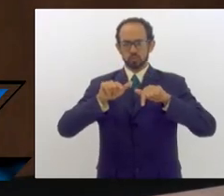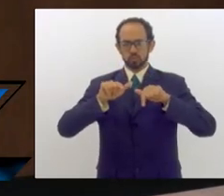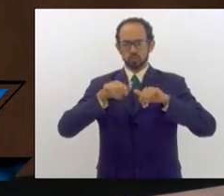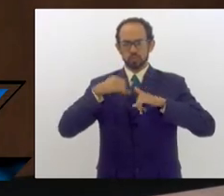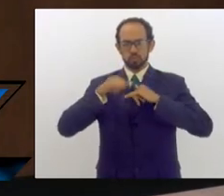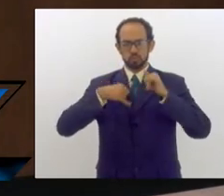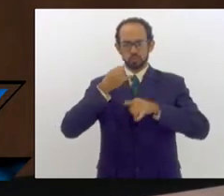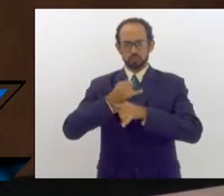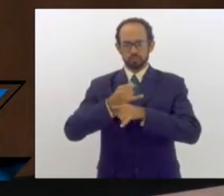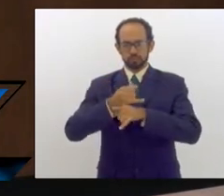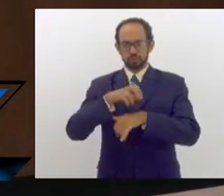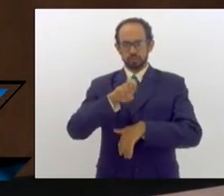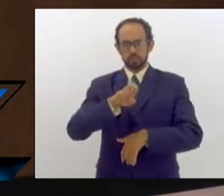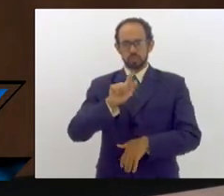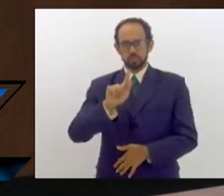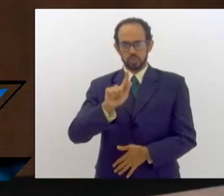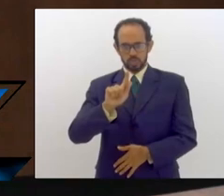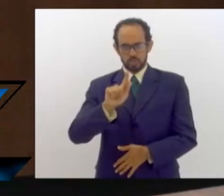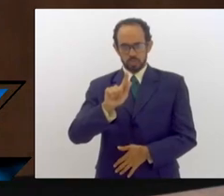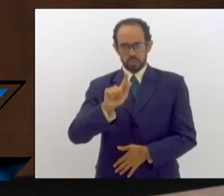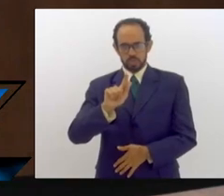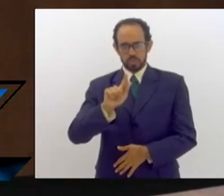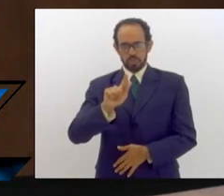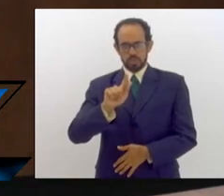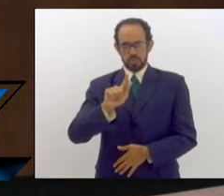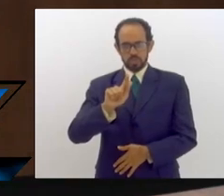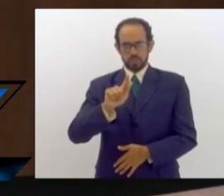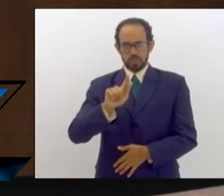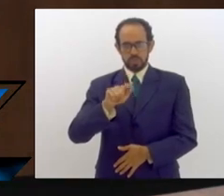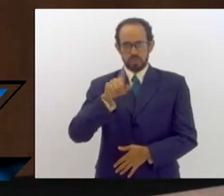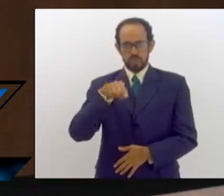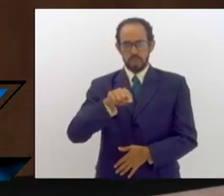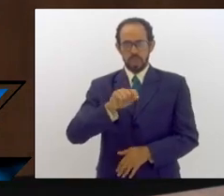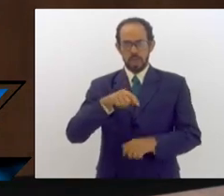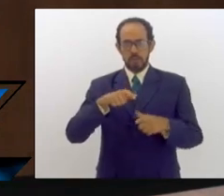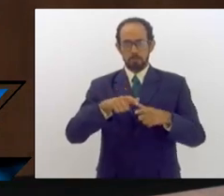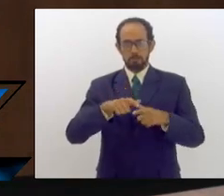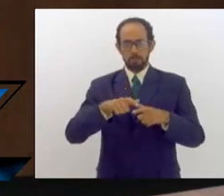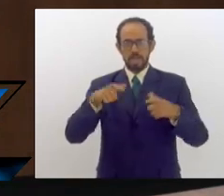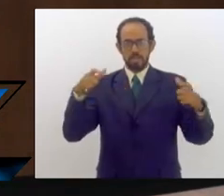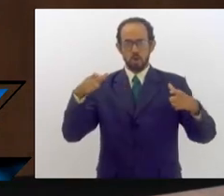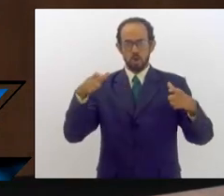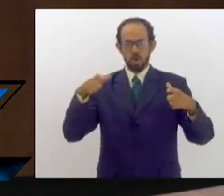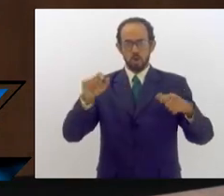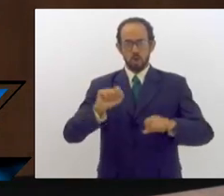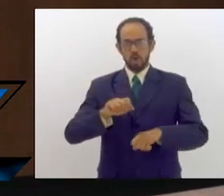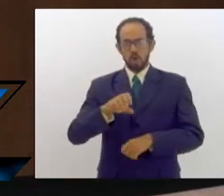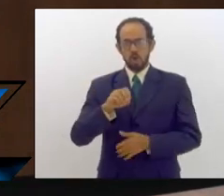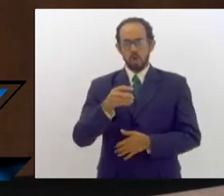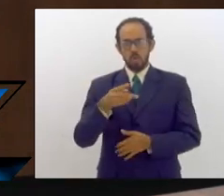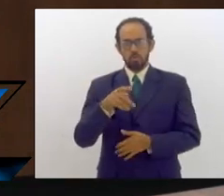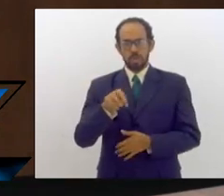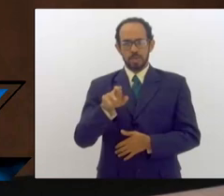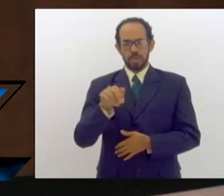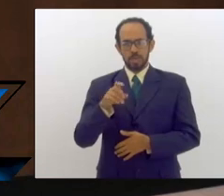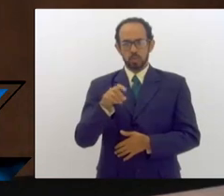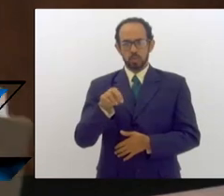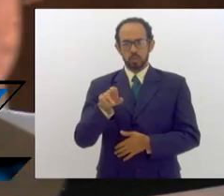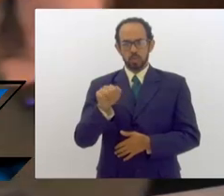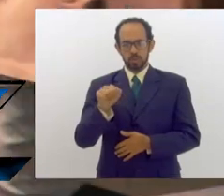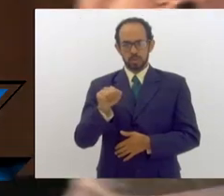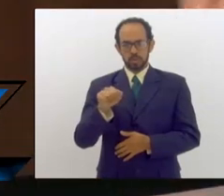um serviço 5g e é a maior operadora de serviço 5g da América